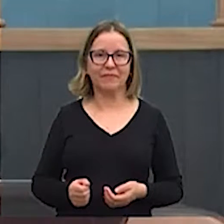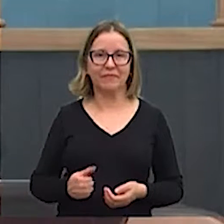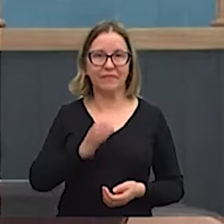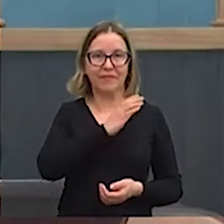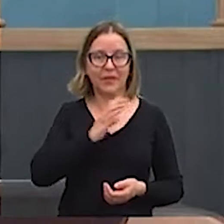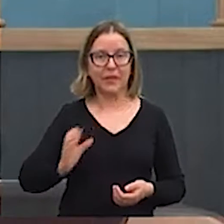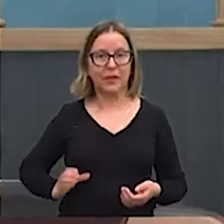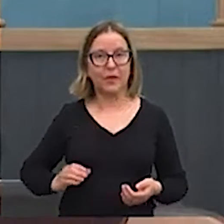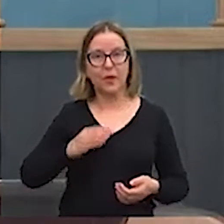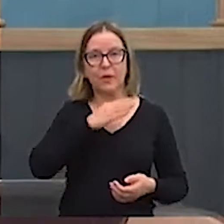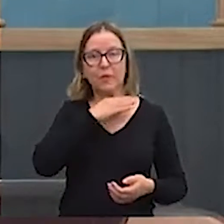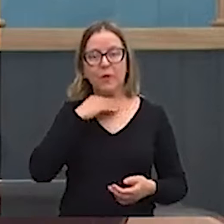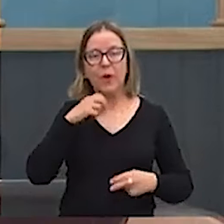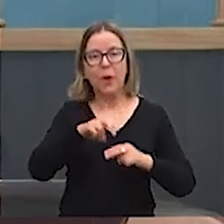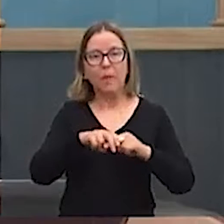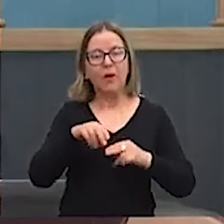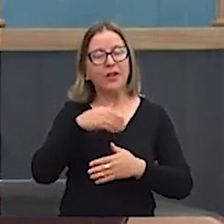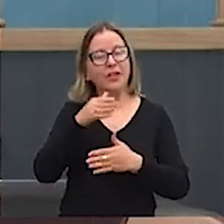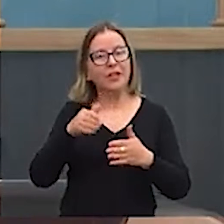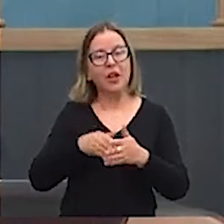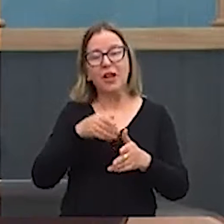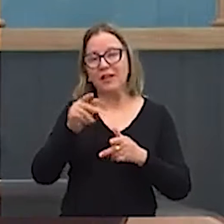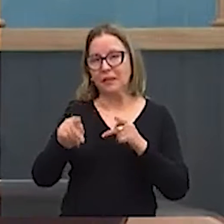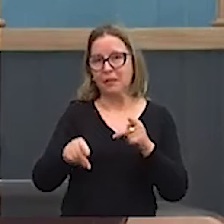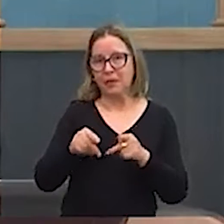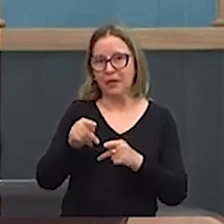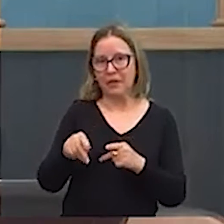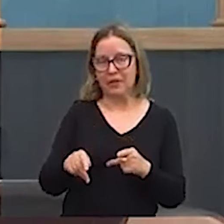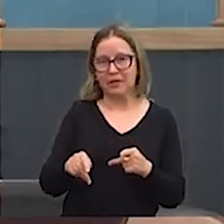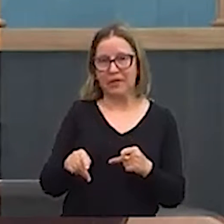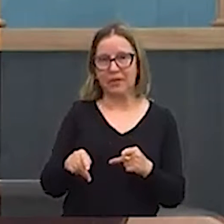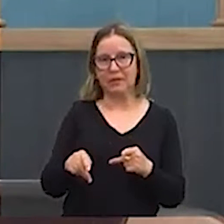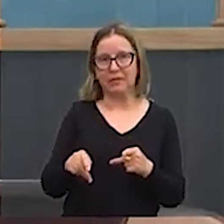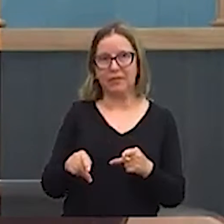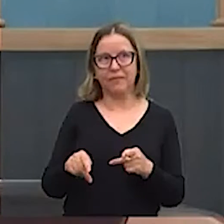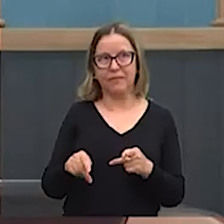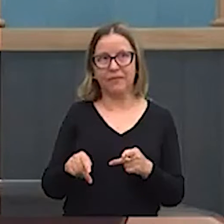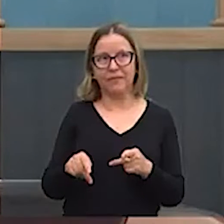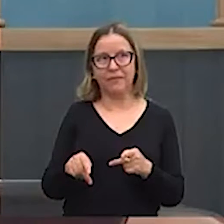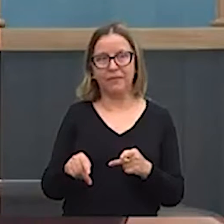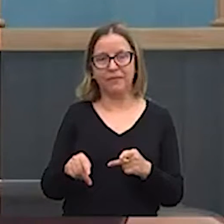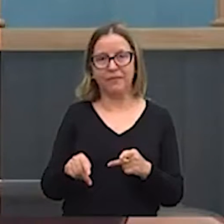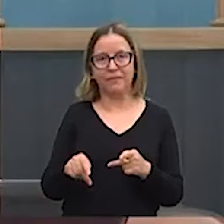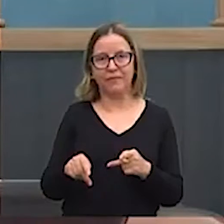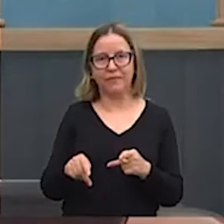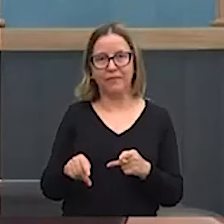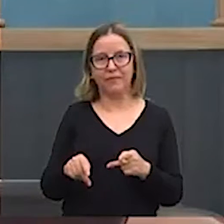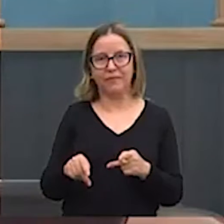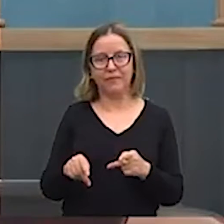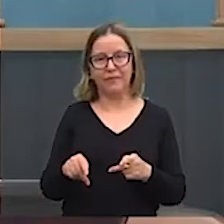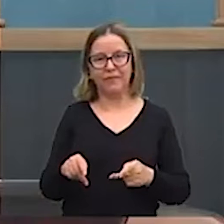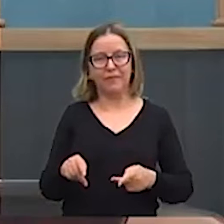Cristo morreu por todas as pessoas, sem distinção.